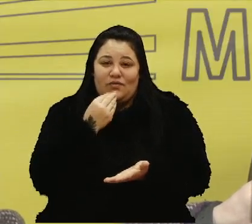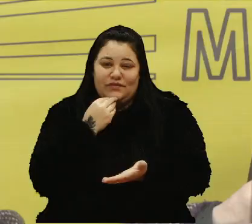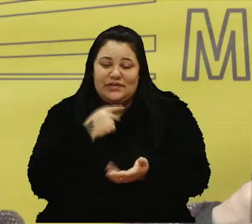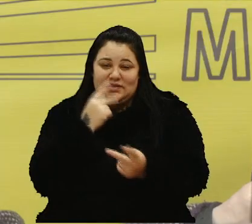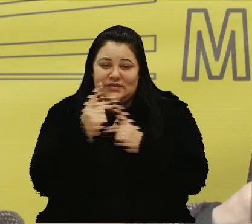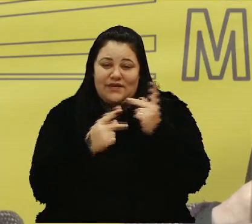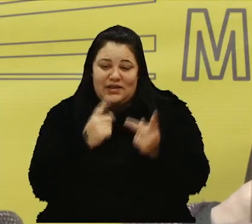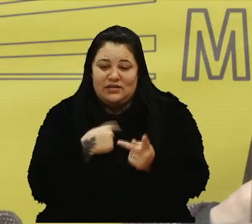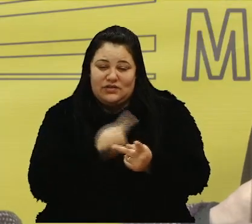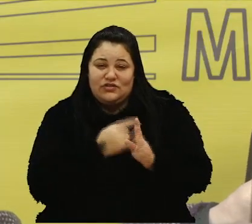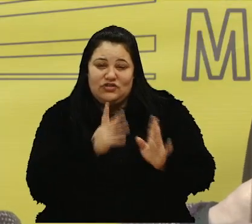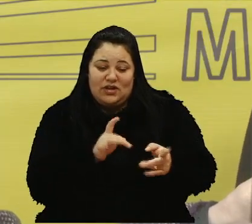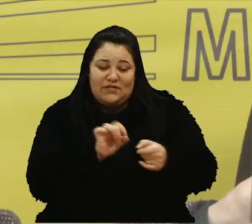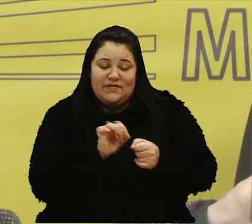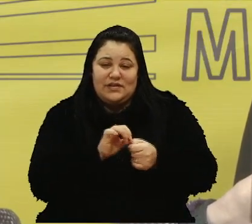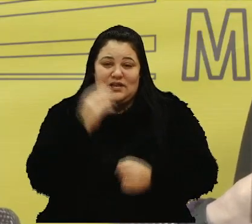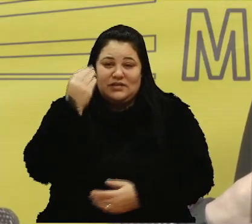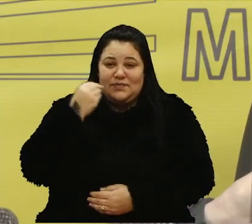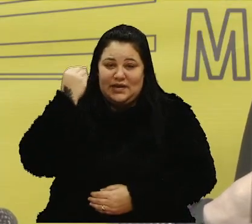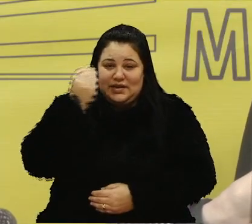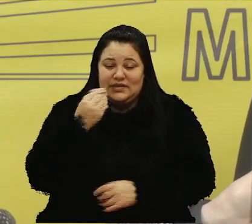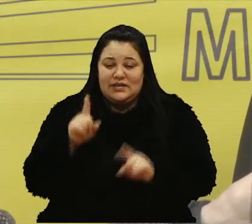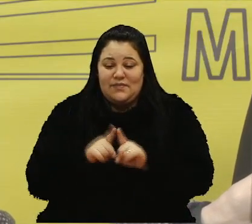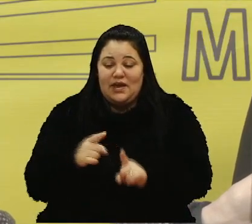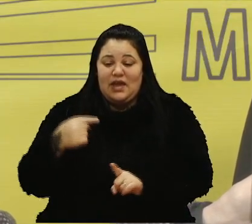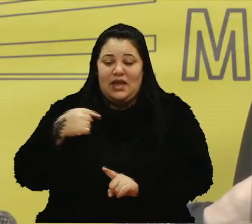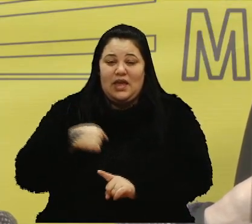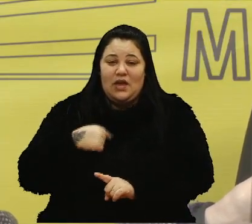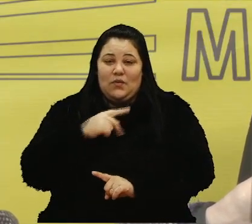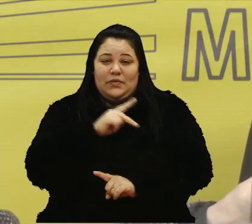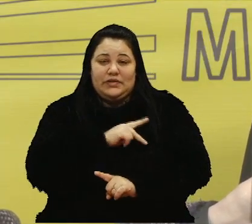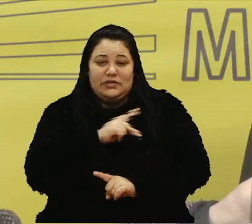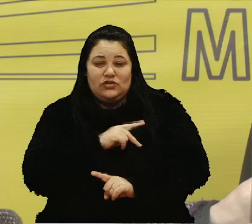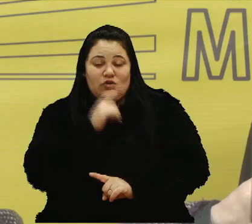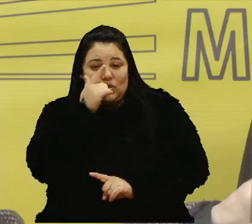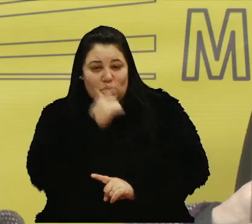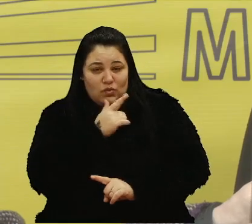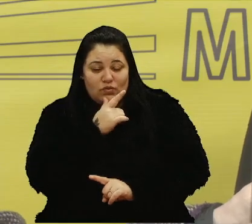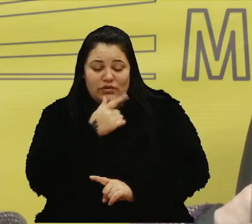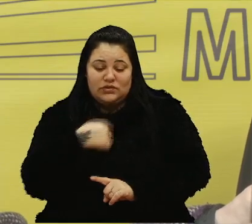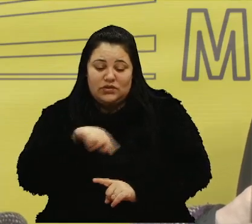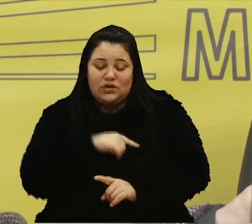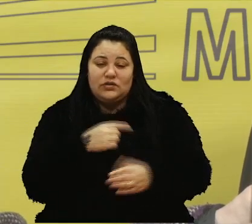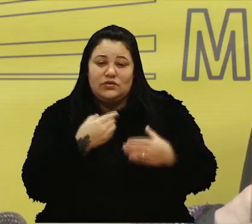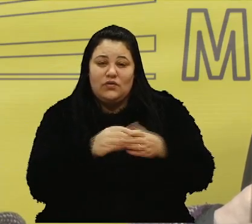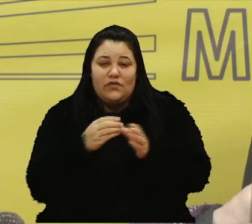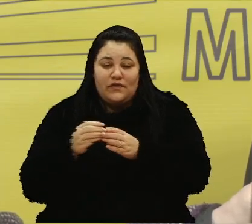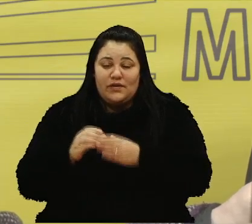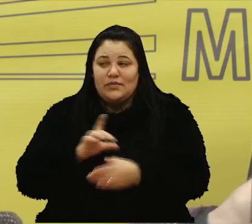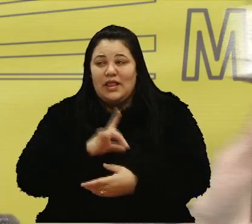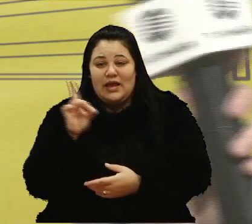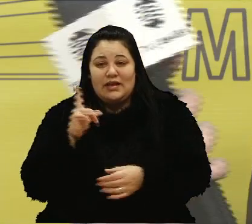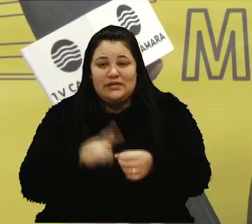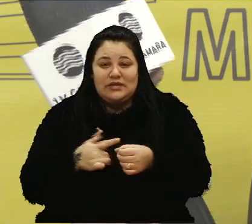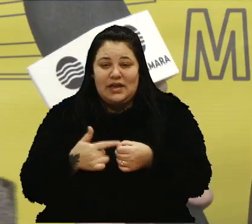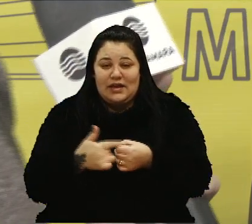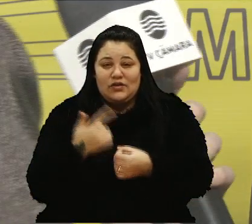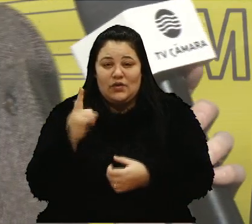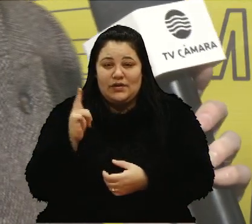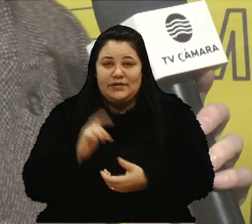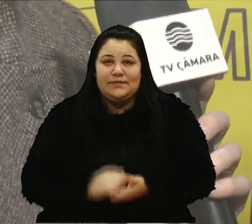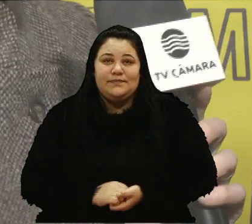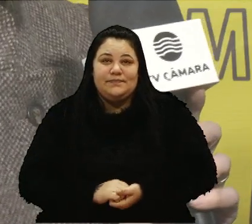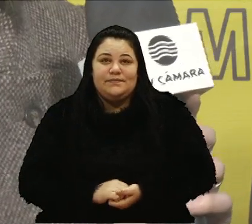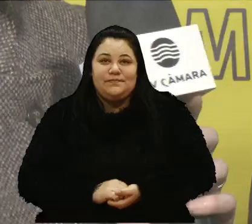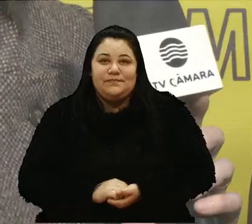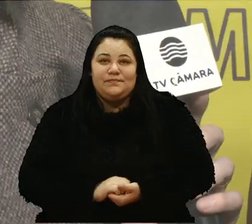que nós fizemos dessa experiência que tanto eu quanto o presidente Lucas vivenciamos lá na cidade de Goiânia. Inclusive, é isso